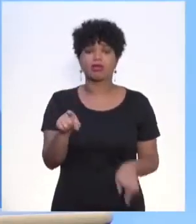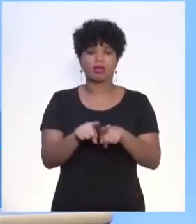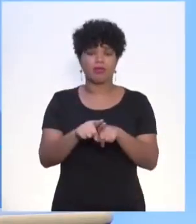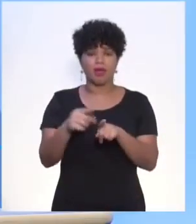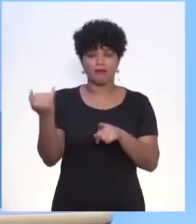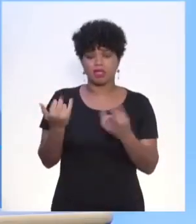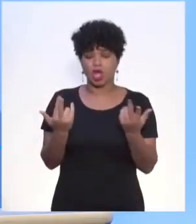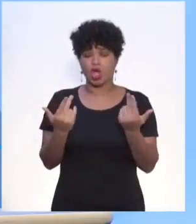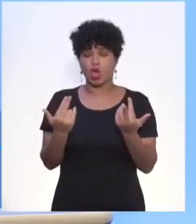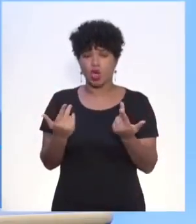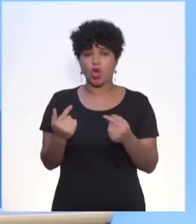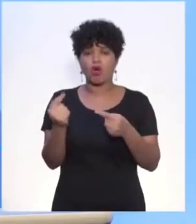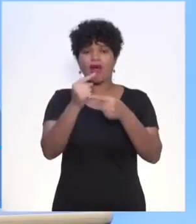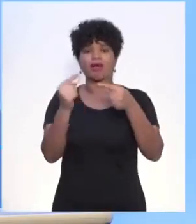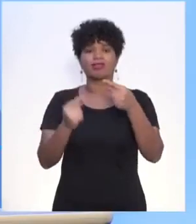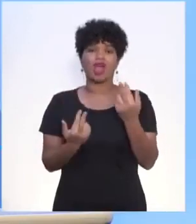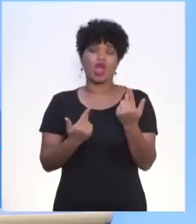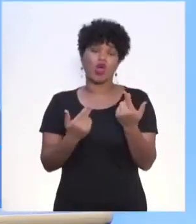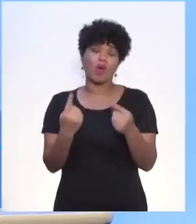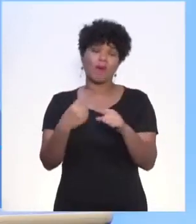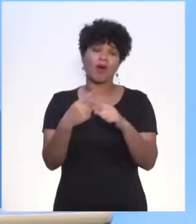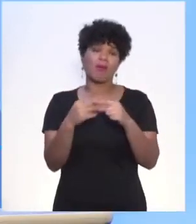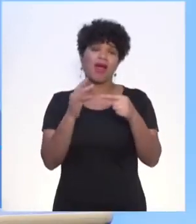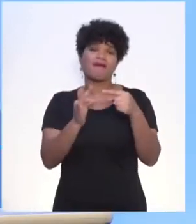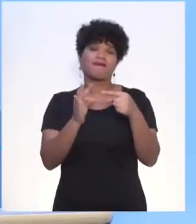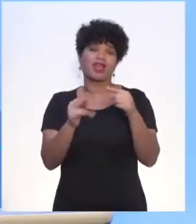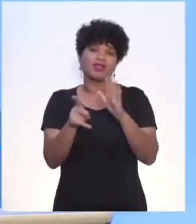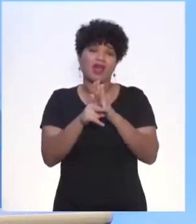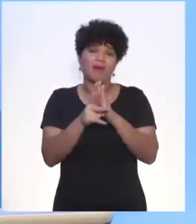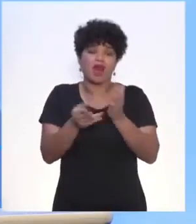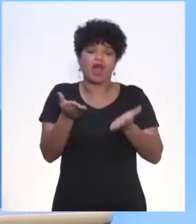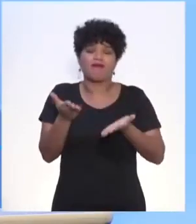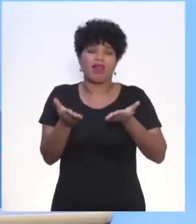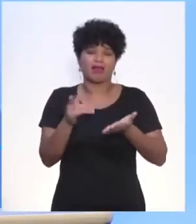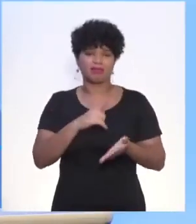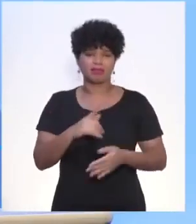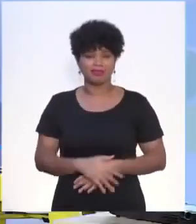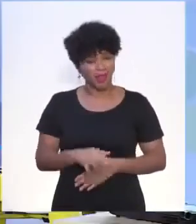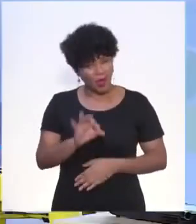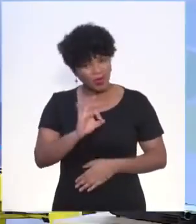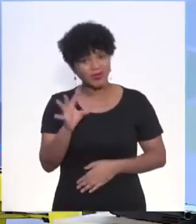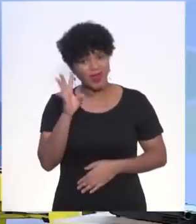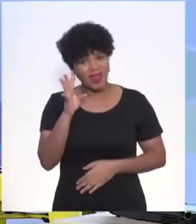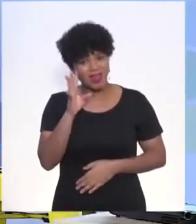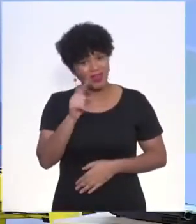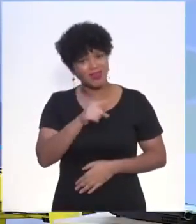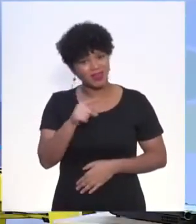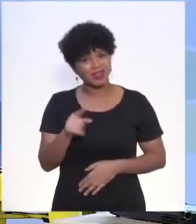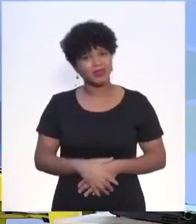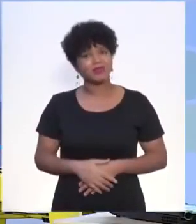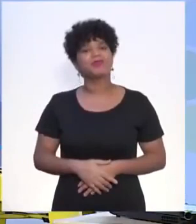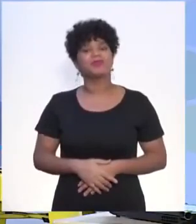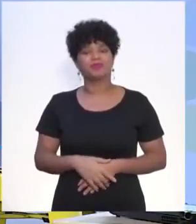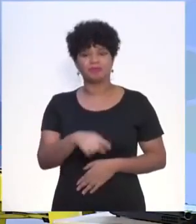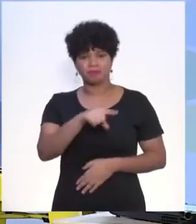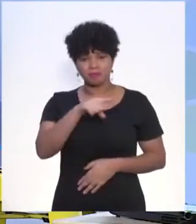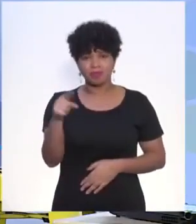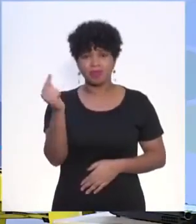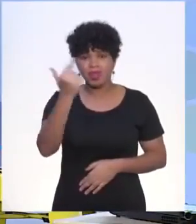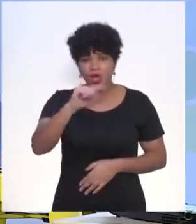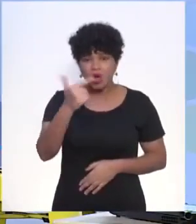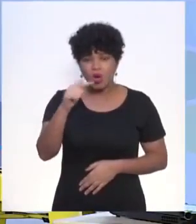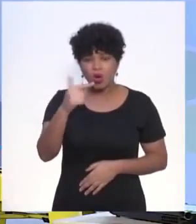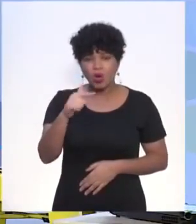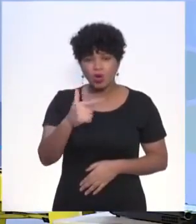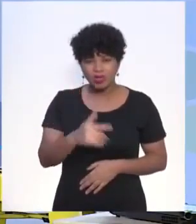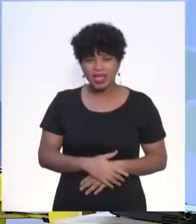às razões, né? Porque as frações são equivalentes. É legal, né, Tony? Toda vez que a gente consegue, né, o